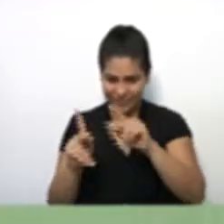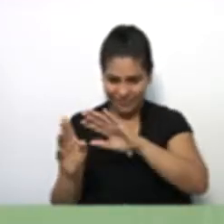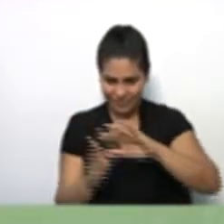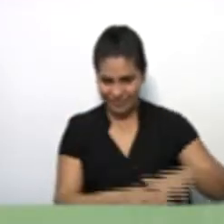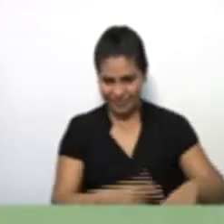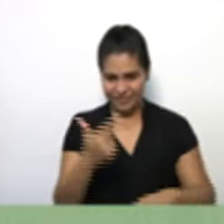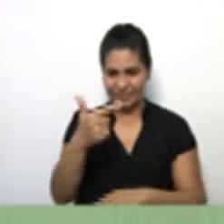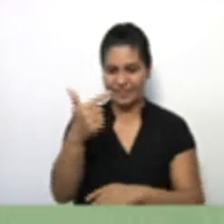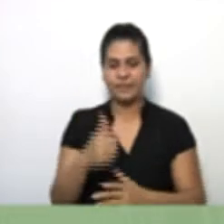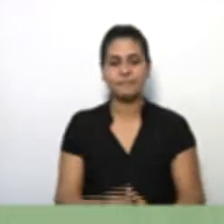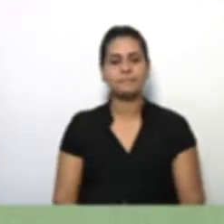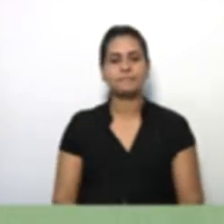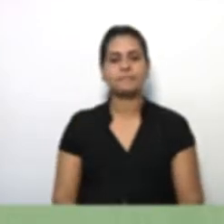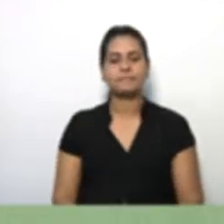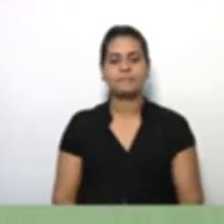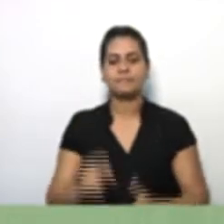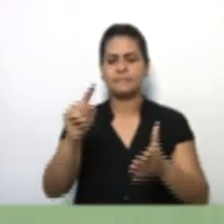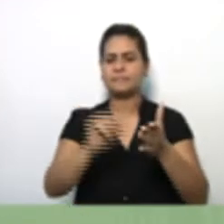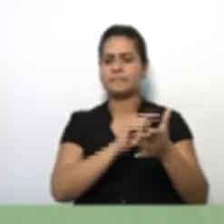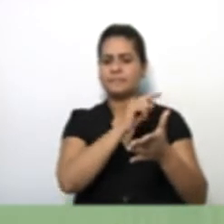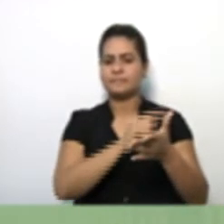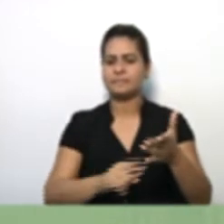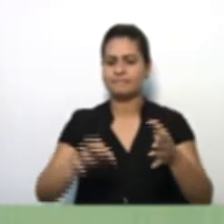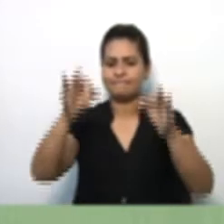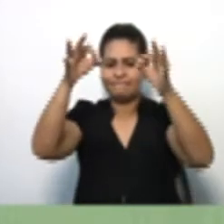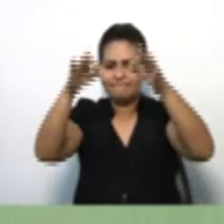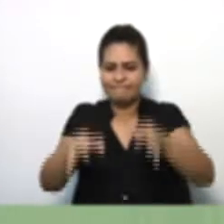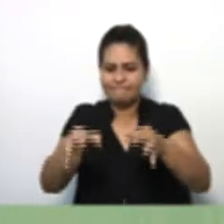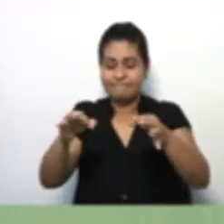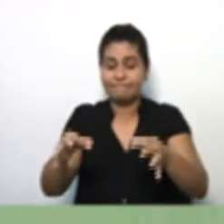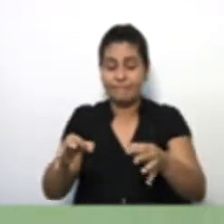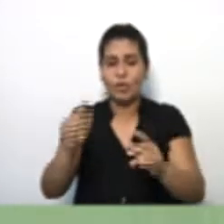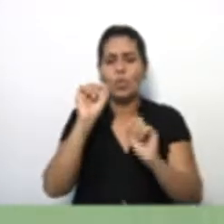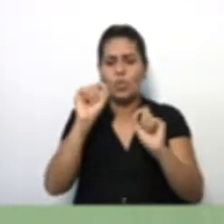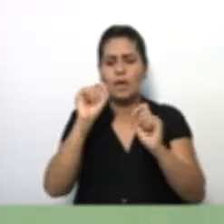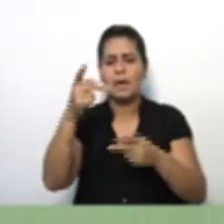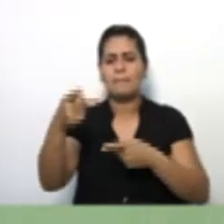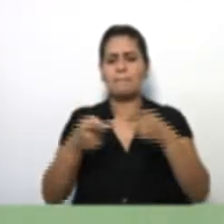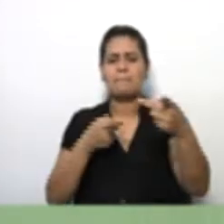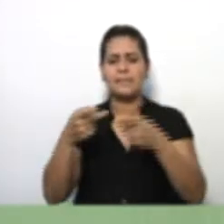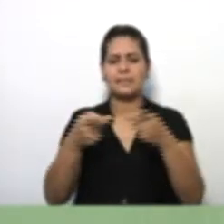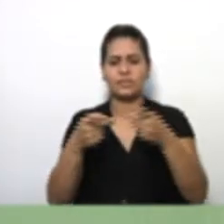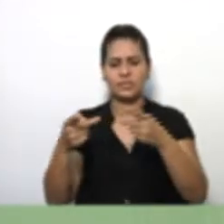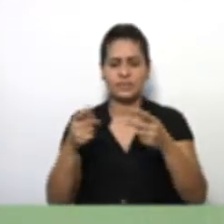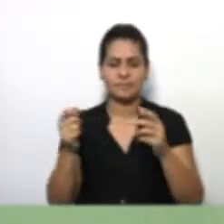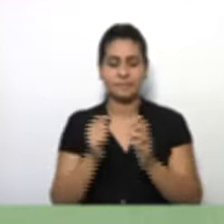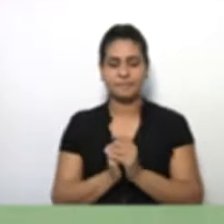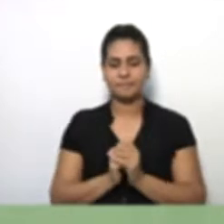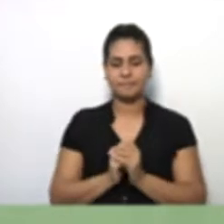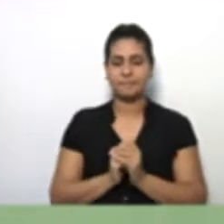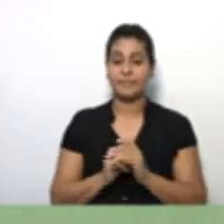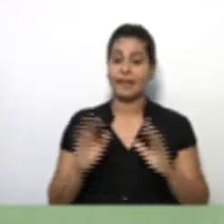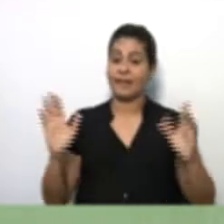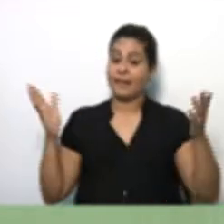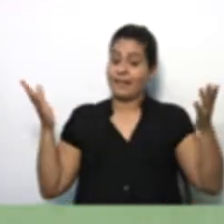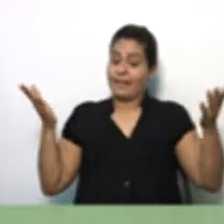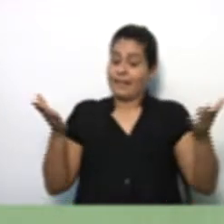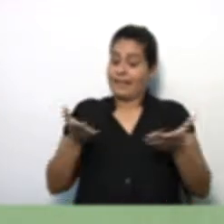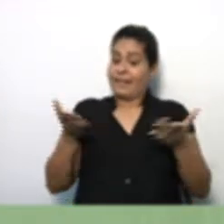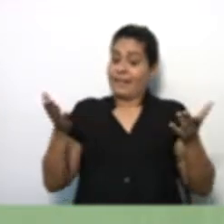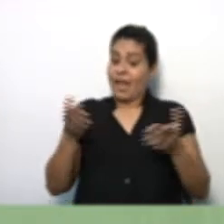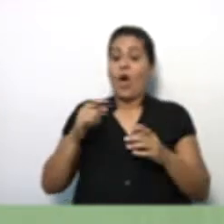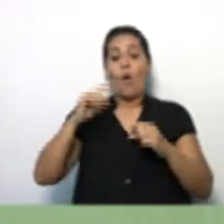então? Marque a alternativa correta sobre planejamento. Olha só que agora vem uma